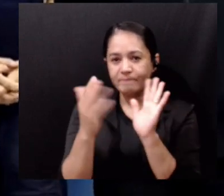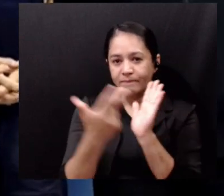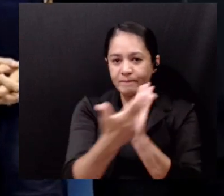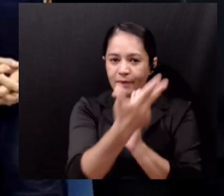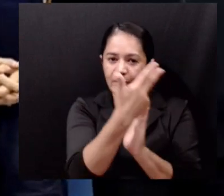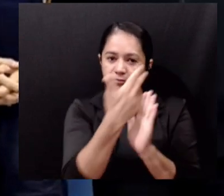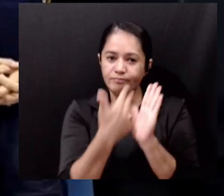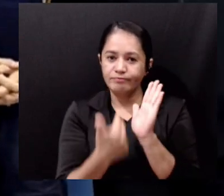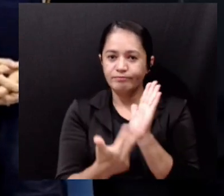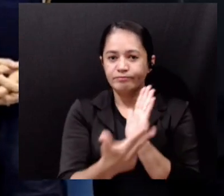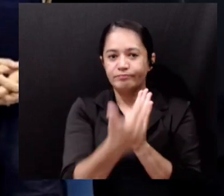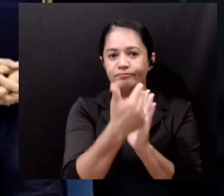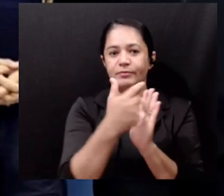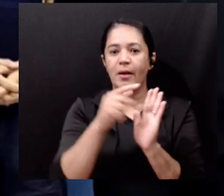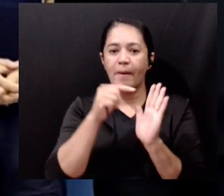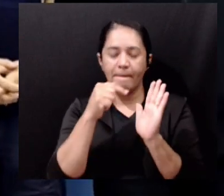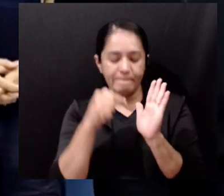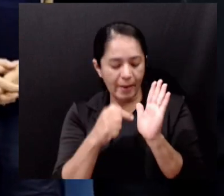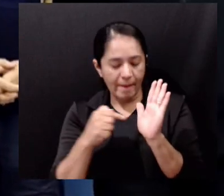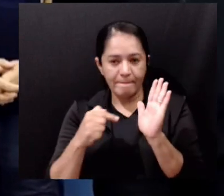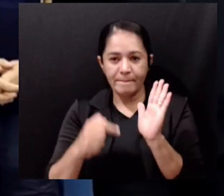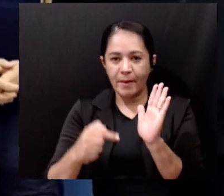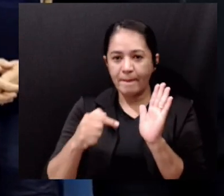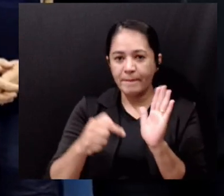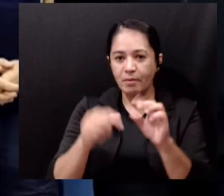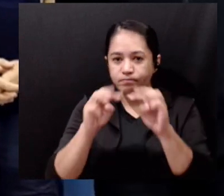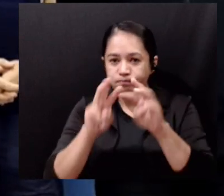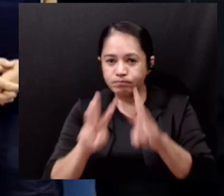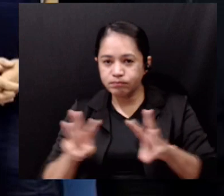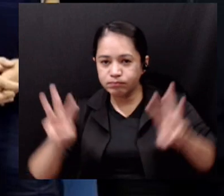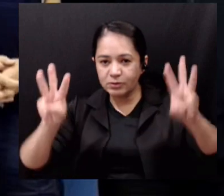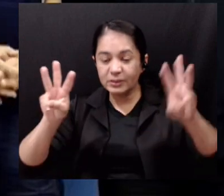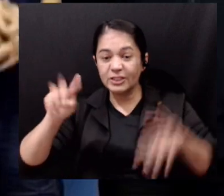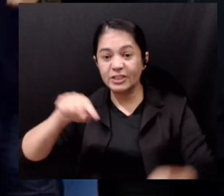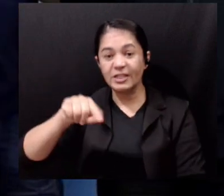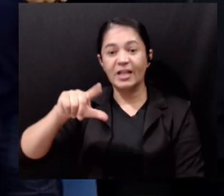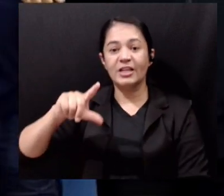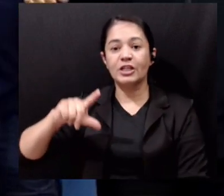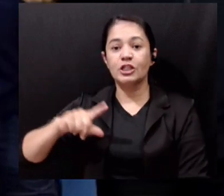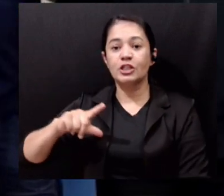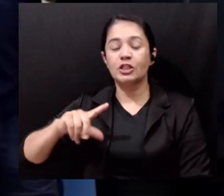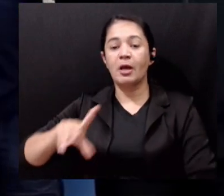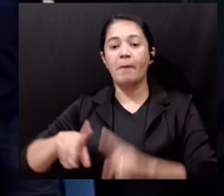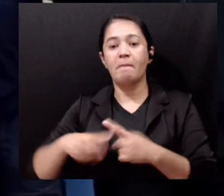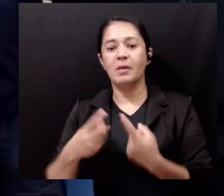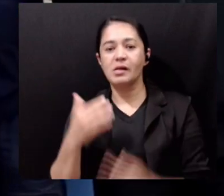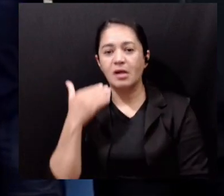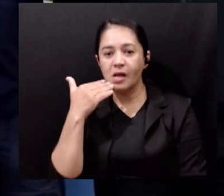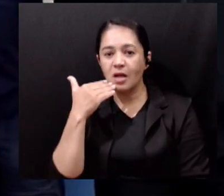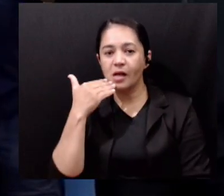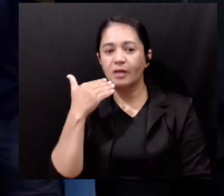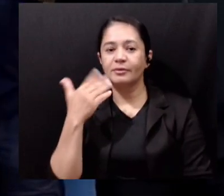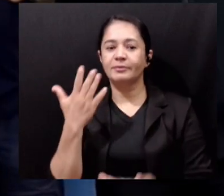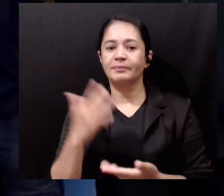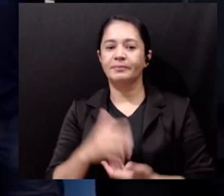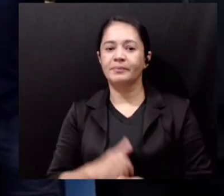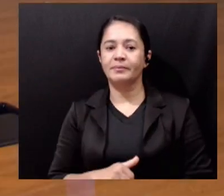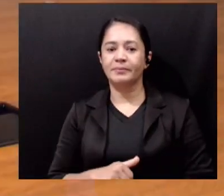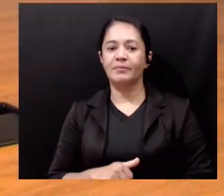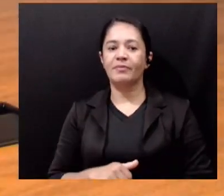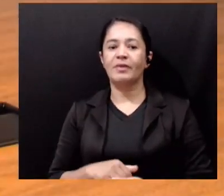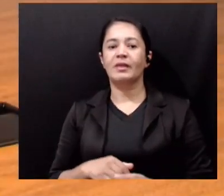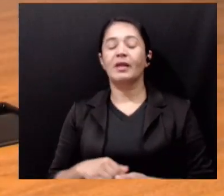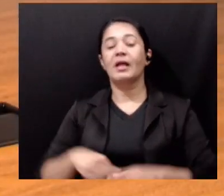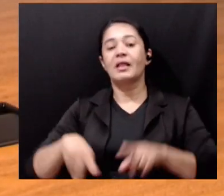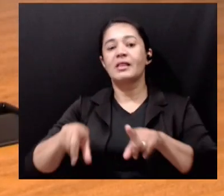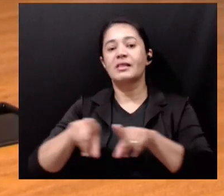botões, coisas de navegação que existiam lá, mas não funcionavam direito. e eu arrumei a aparência e também